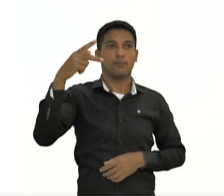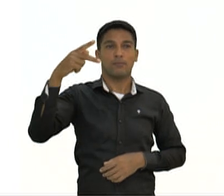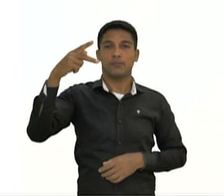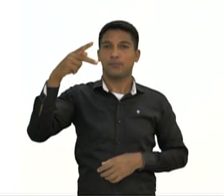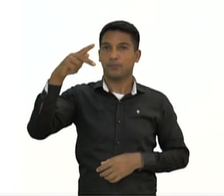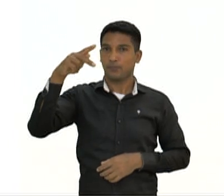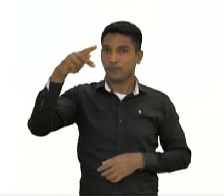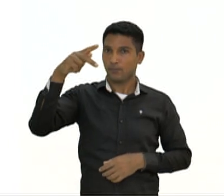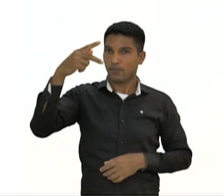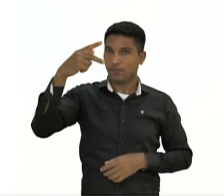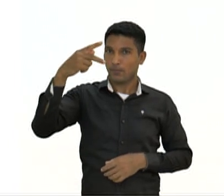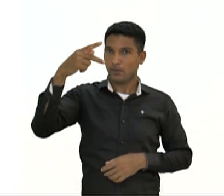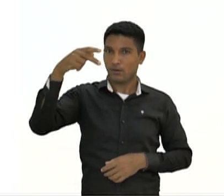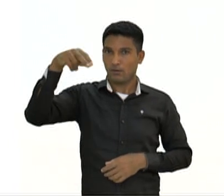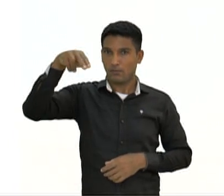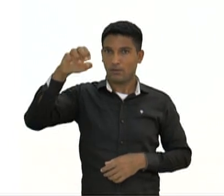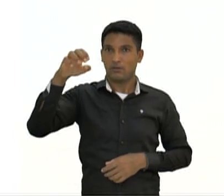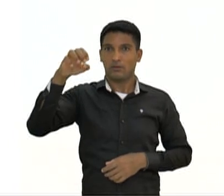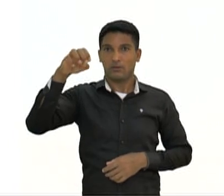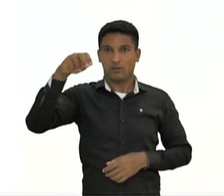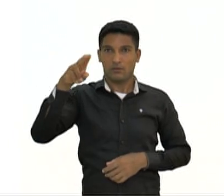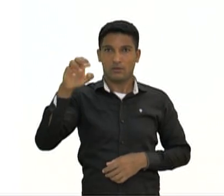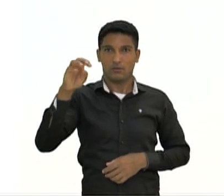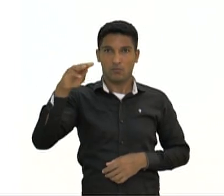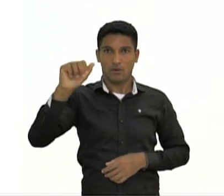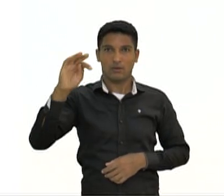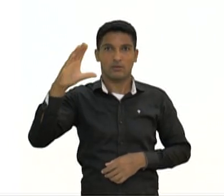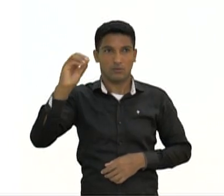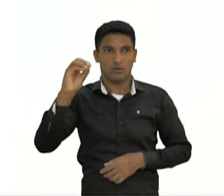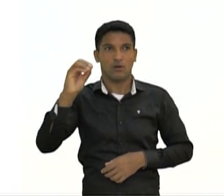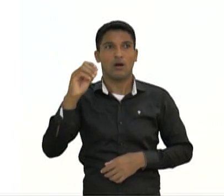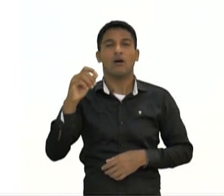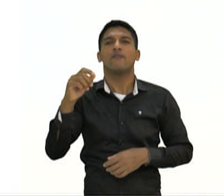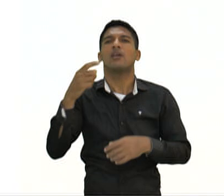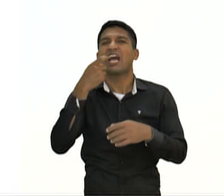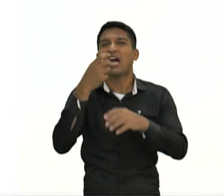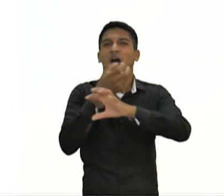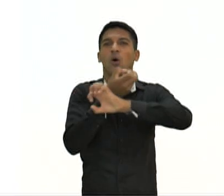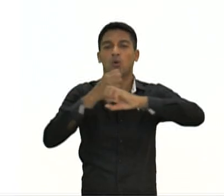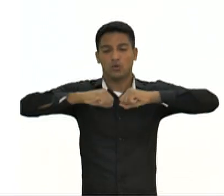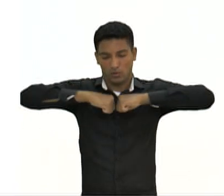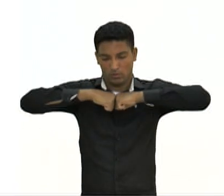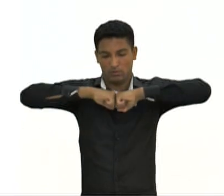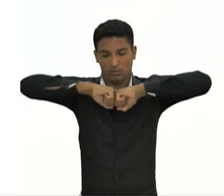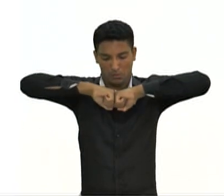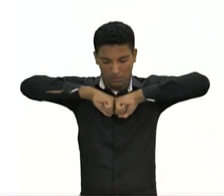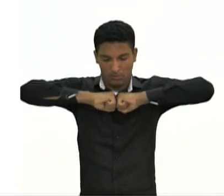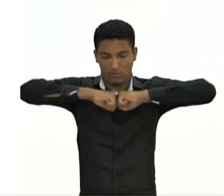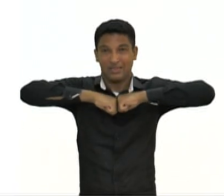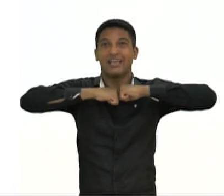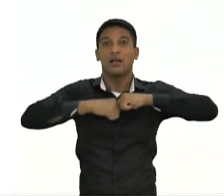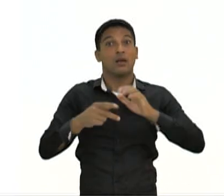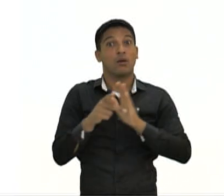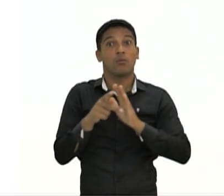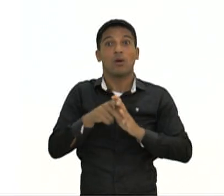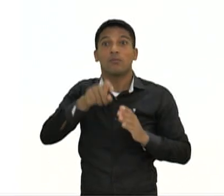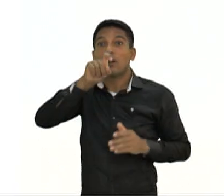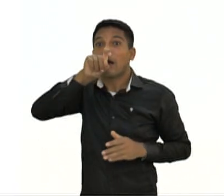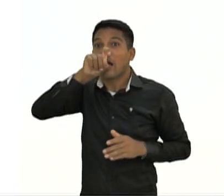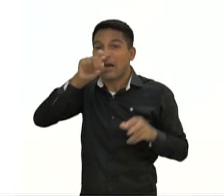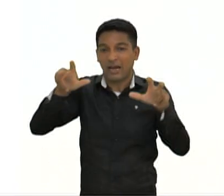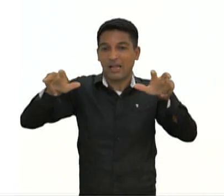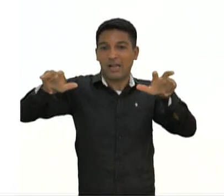estrutura interna desse osso humano e a estrutura interna de um osso de ave. Notem, tá, que no osso da águia, representado ali no